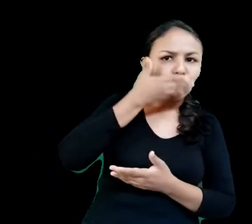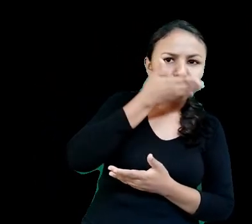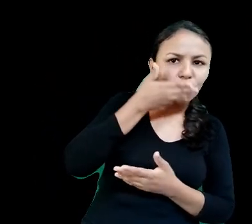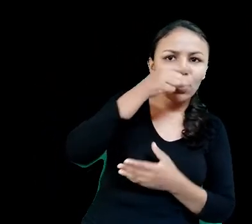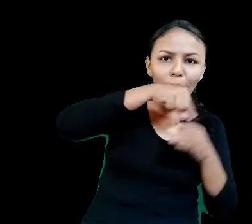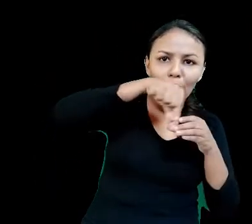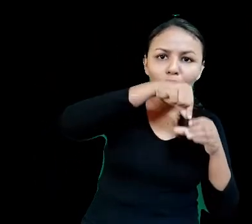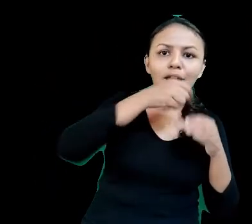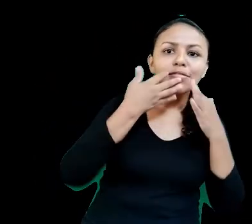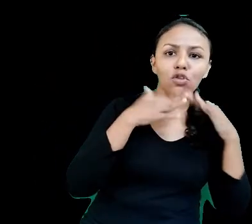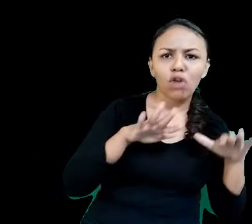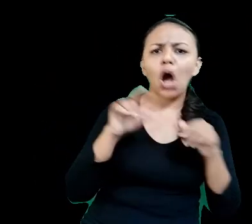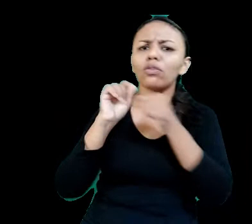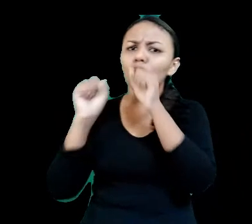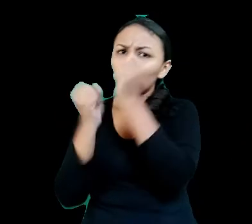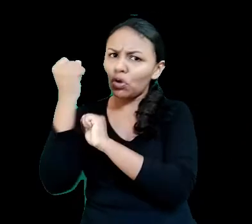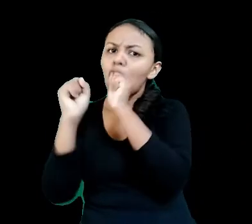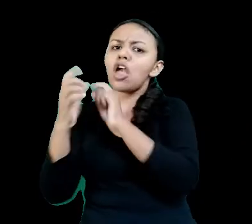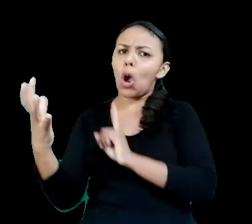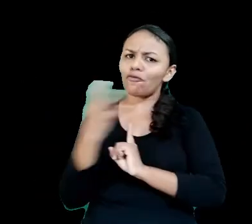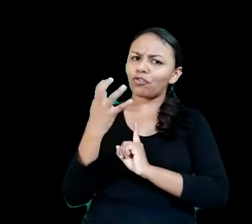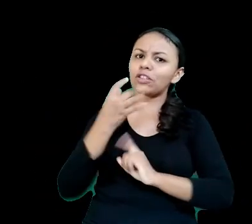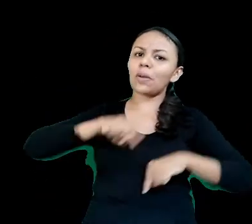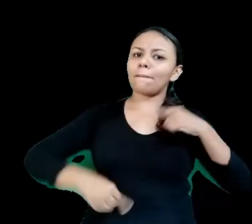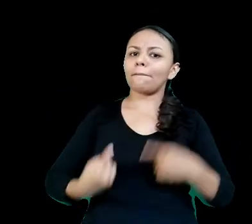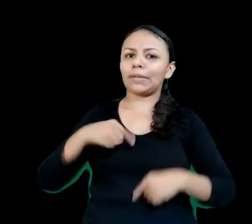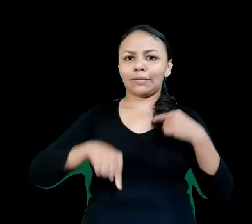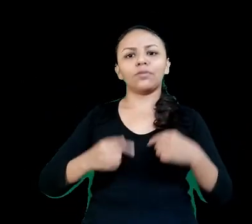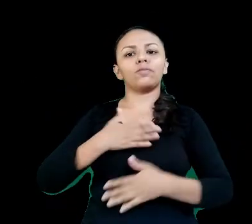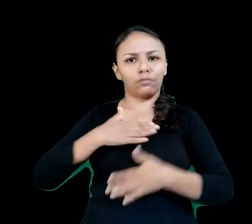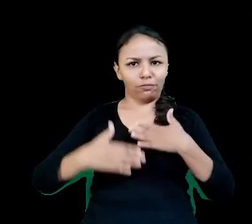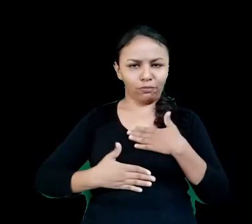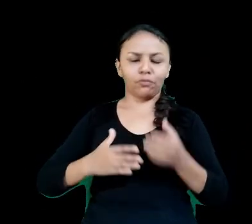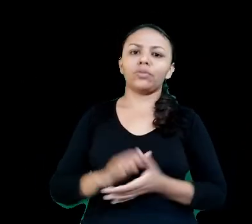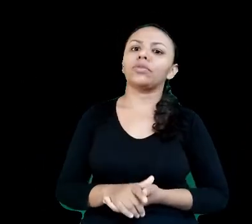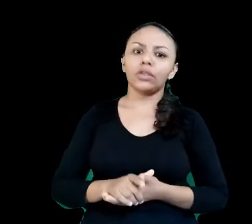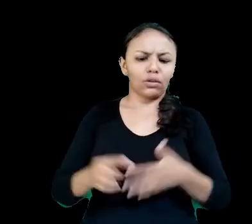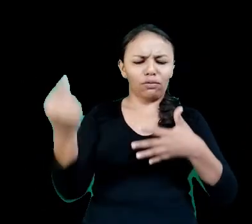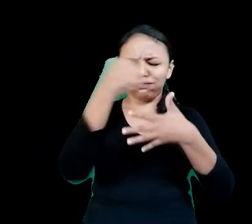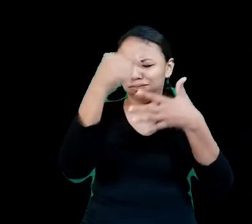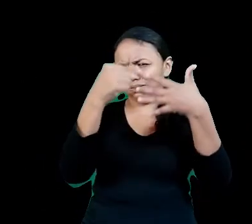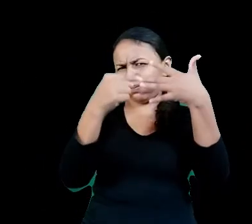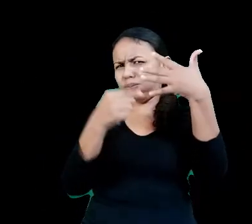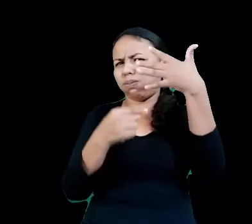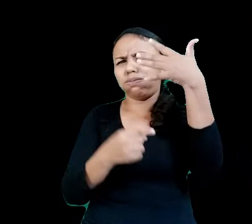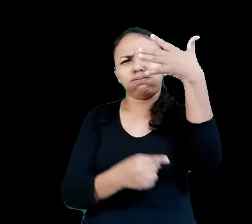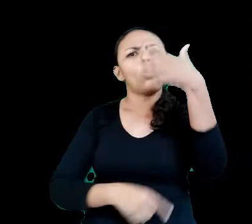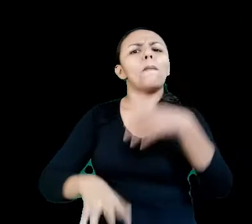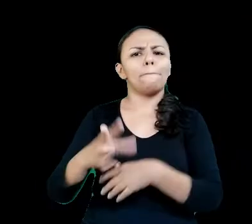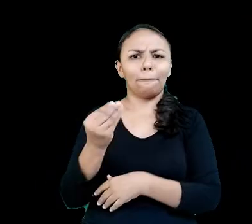eles têm um poder de intervenção no nosso metabolismo corporal. A lista ela é muito grande e aqui a